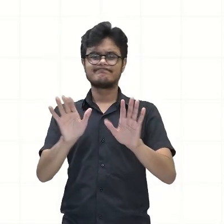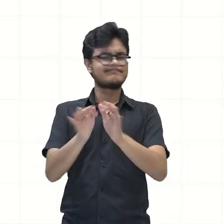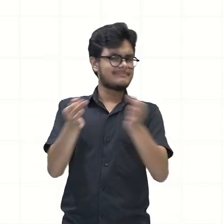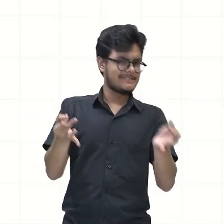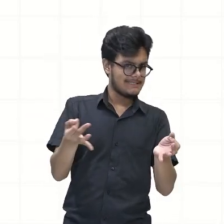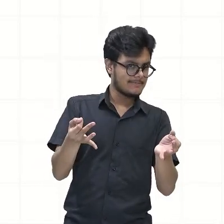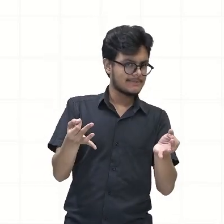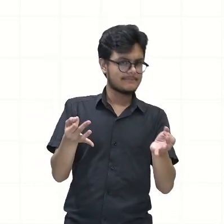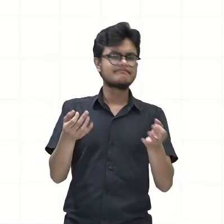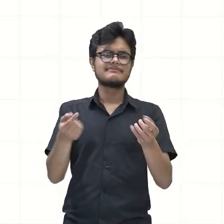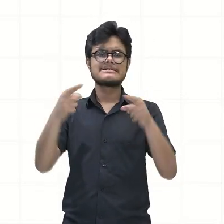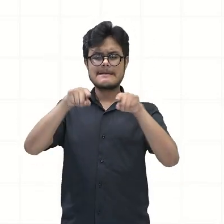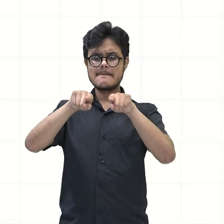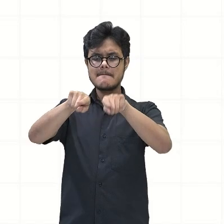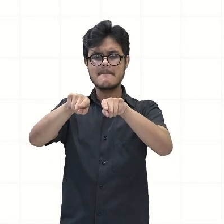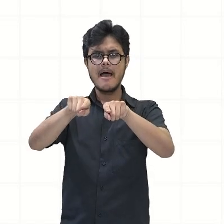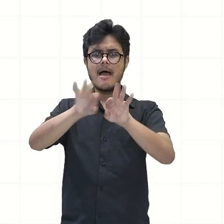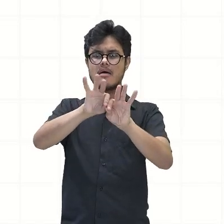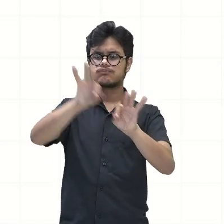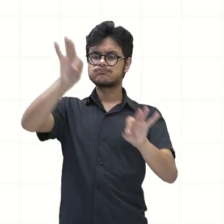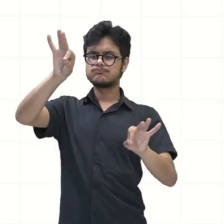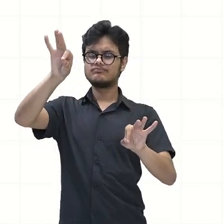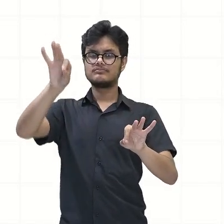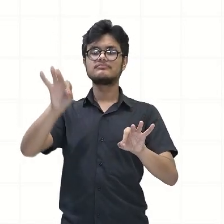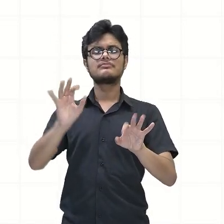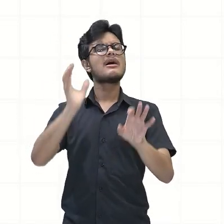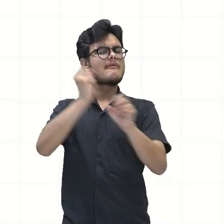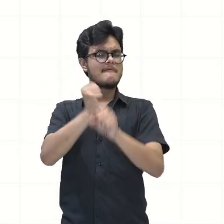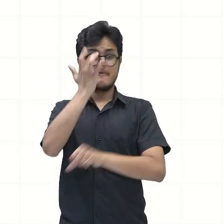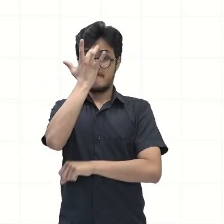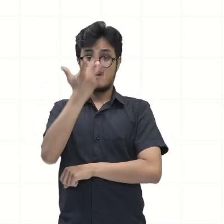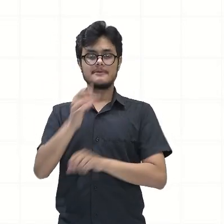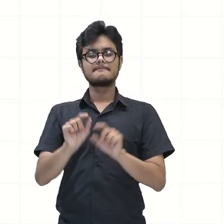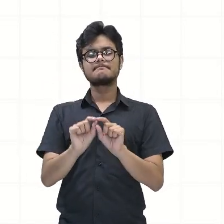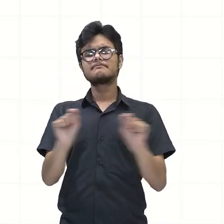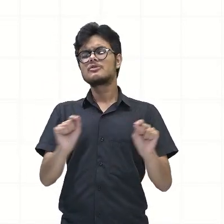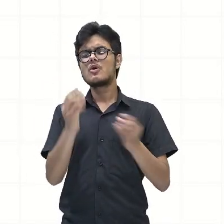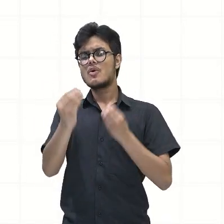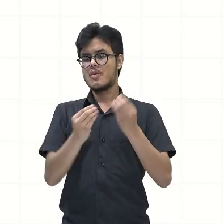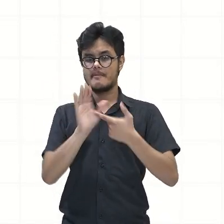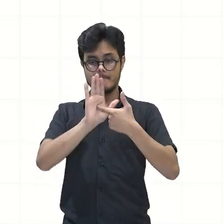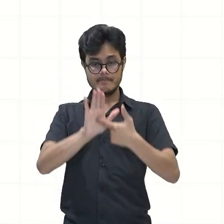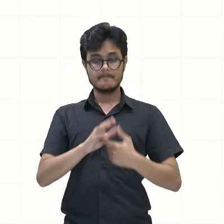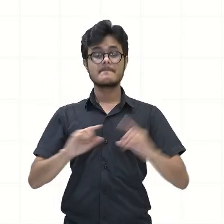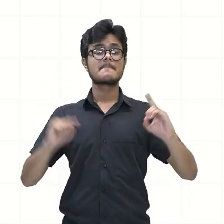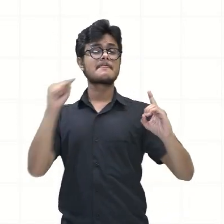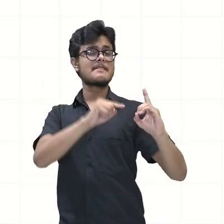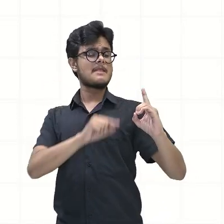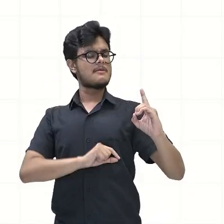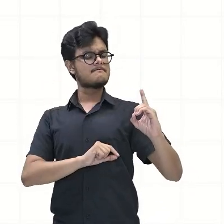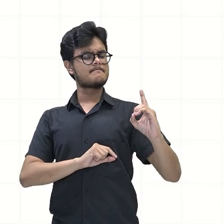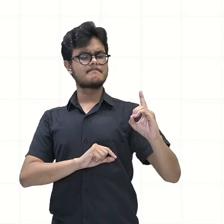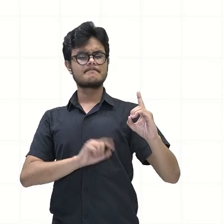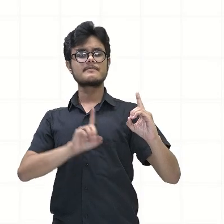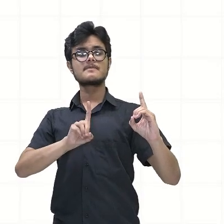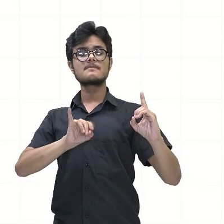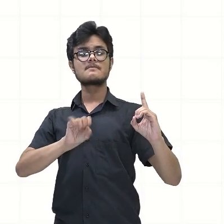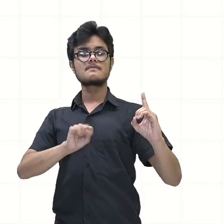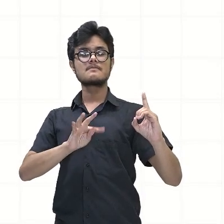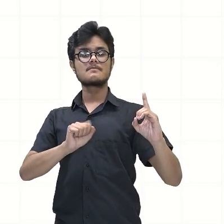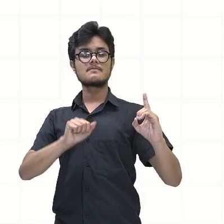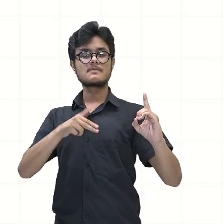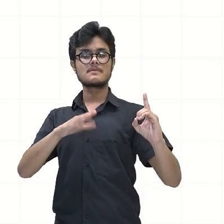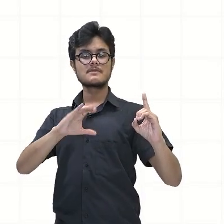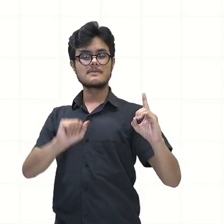calcular essa distância. E aí essa distância a gente vai representar assim, ó, distância, né? Eu vou colocar um D minúsculo e